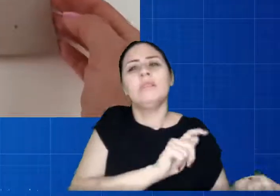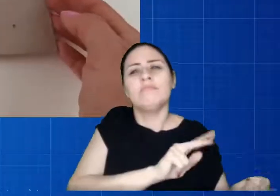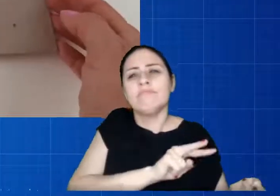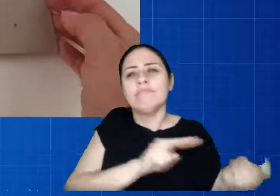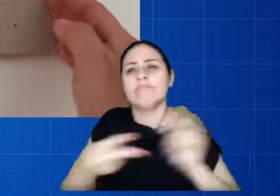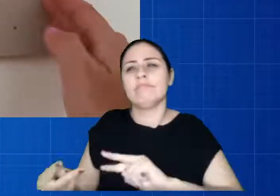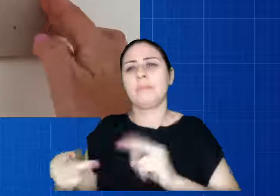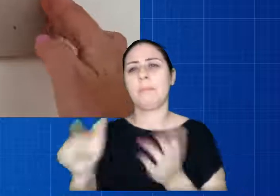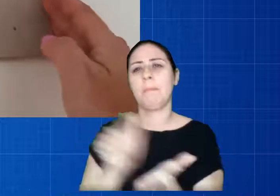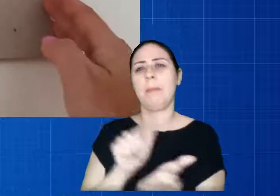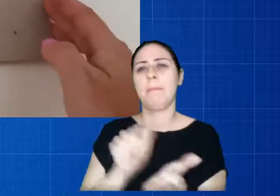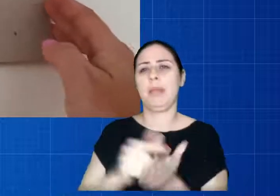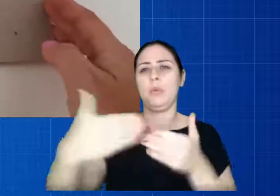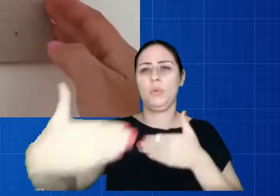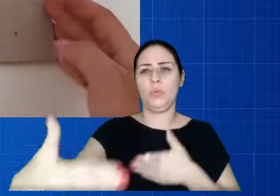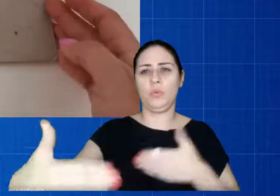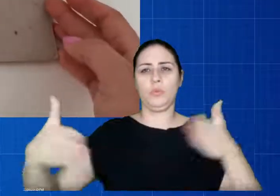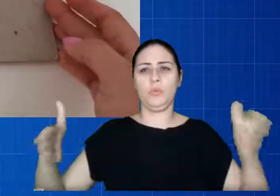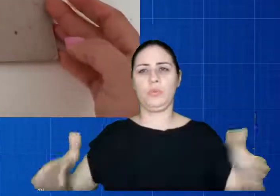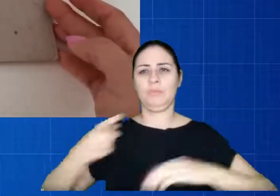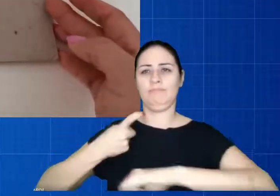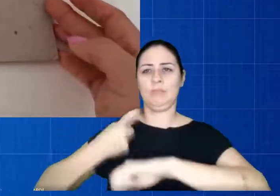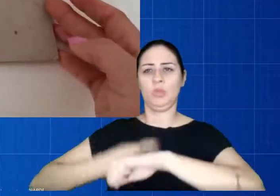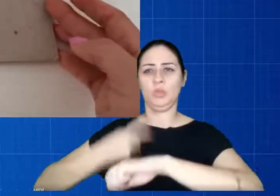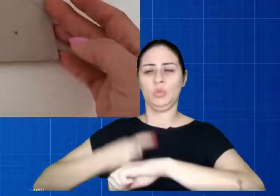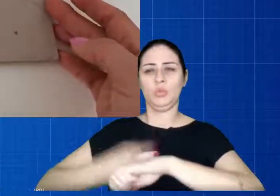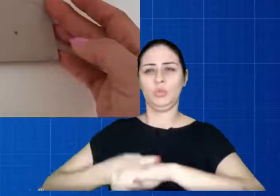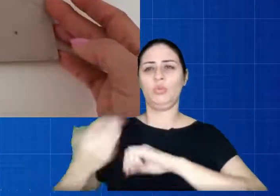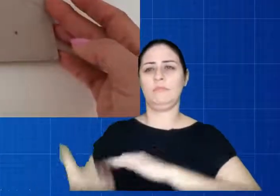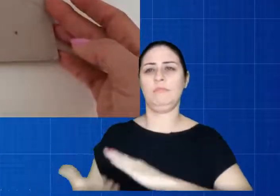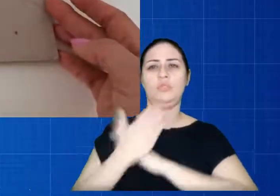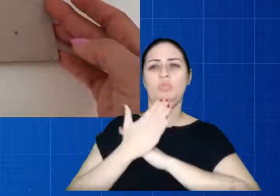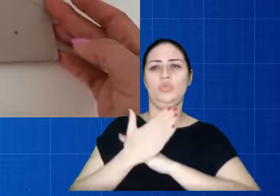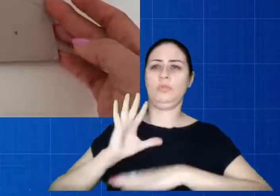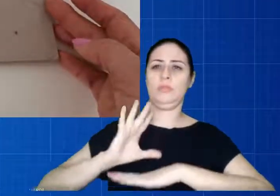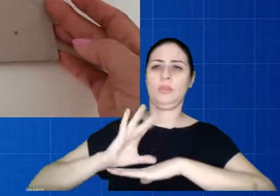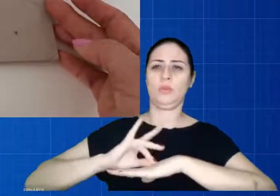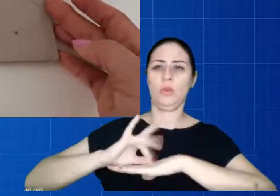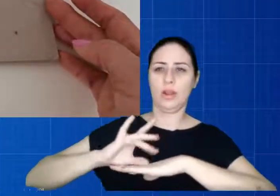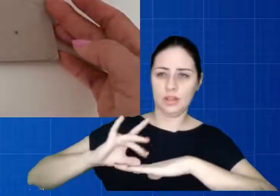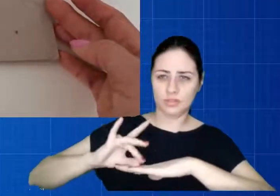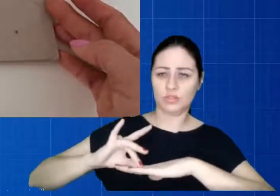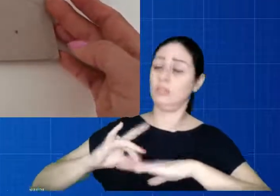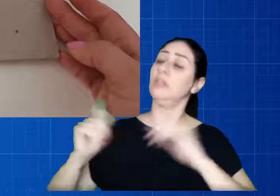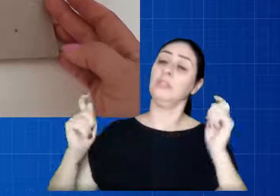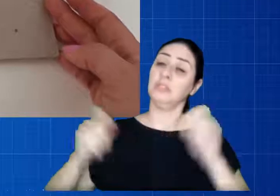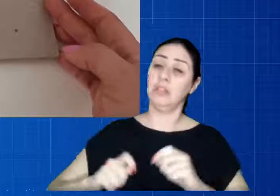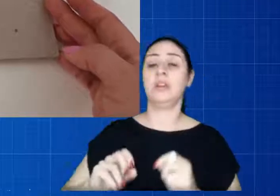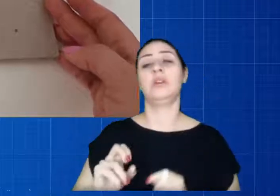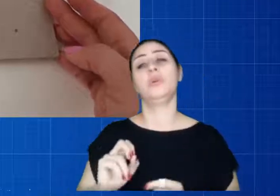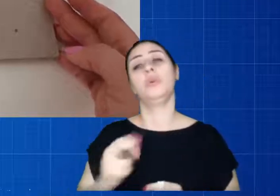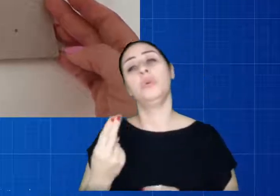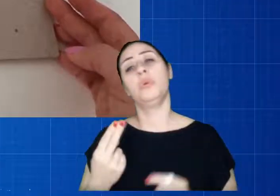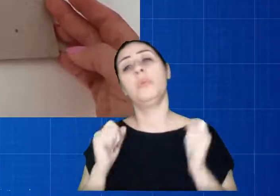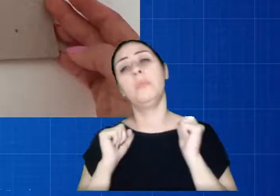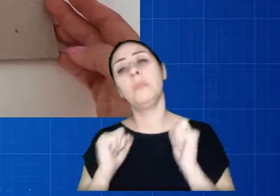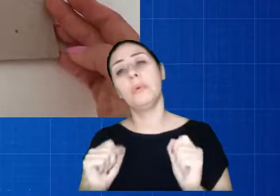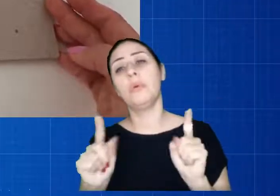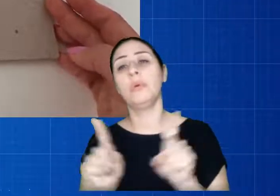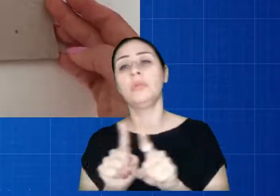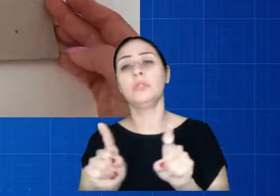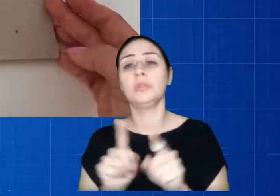transformar ela numa prancha de trabalho. Sim, ela pode nos servir para a própria colagem, como suporte de colagem. Ela pode